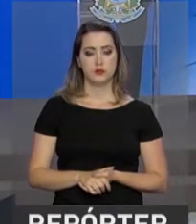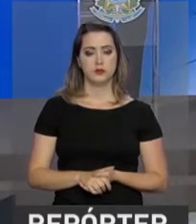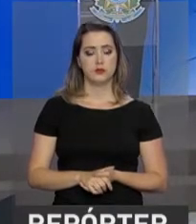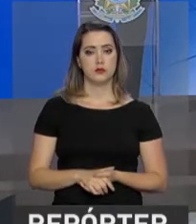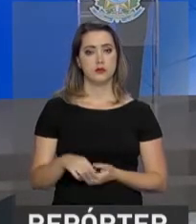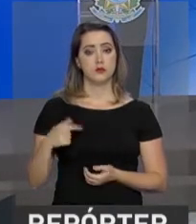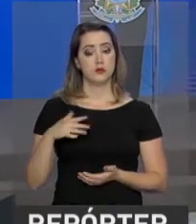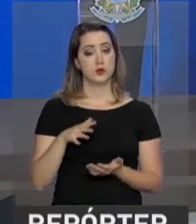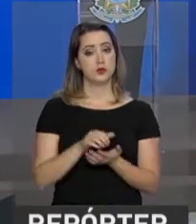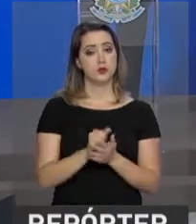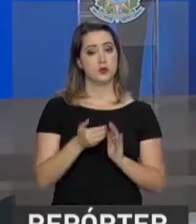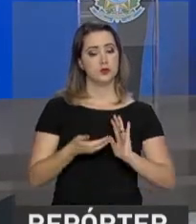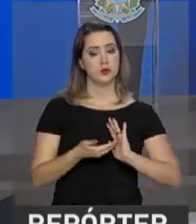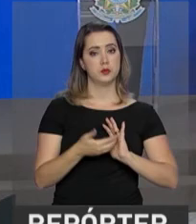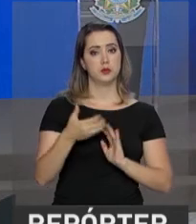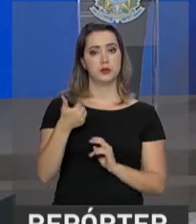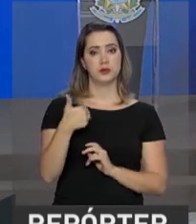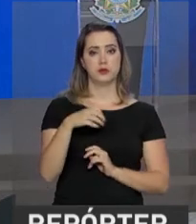Quando fui presidente da Câmara em